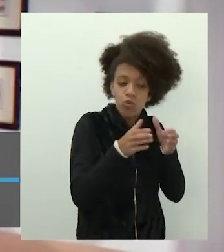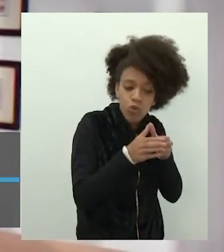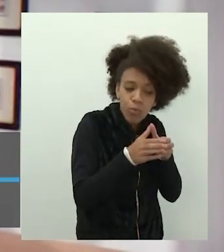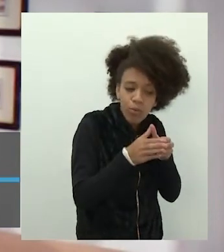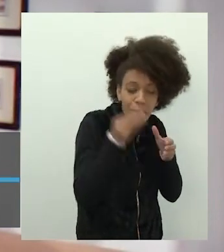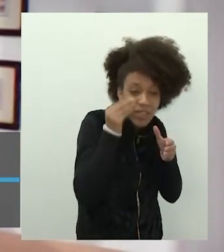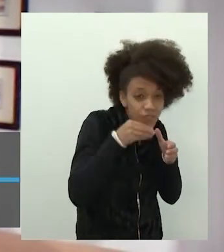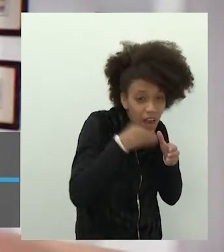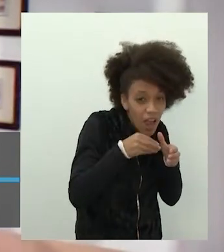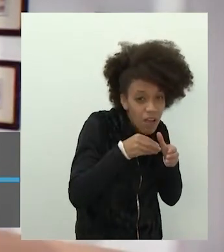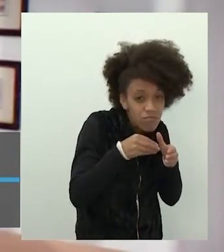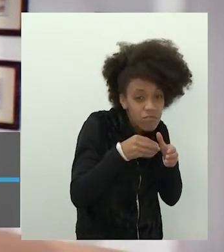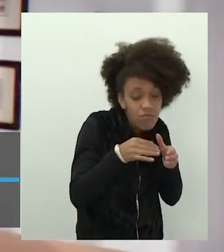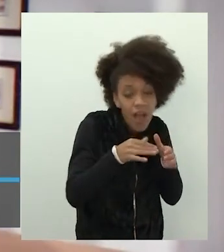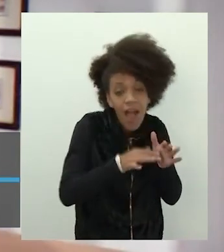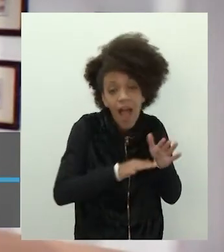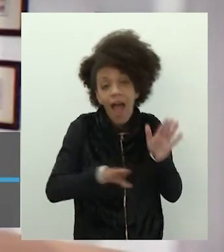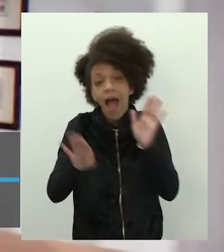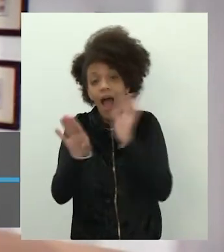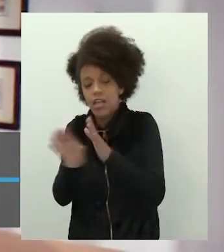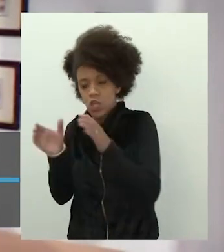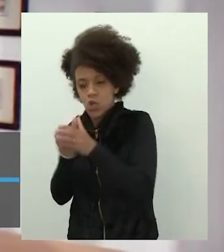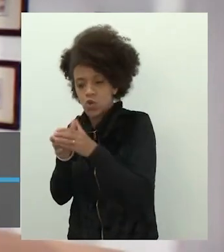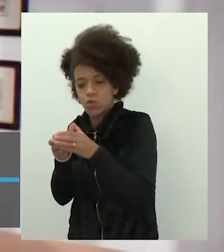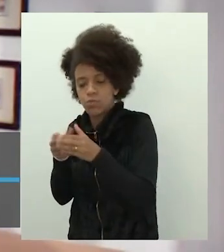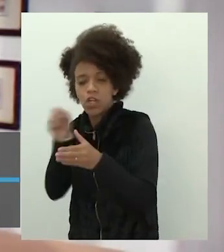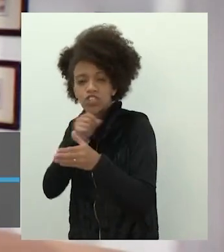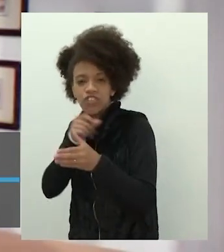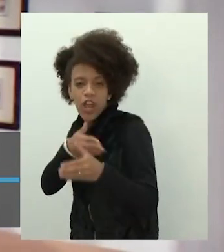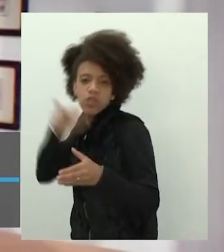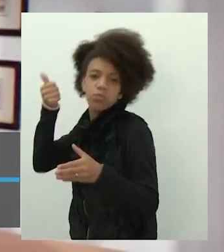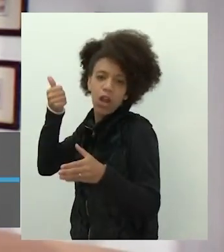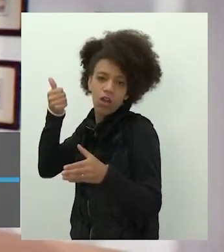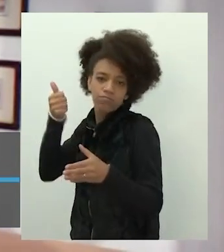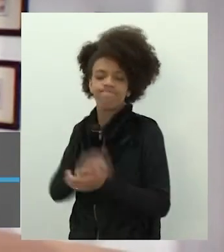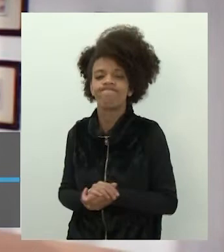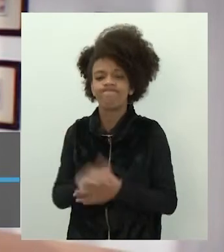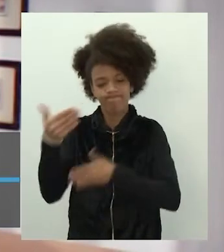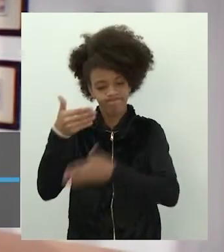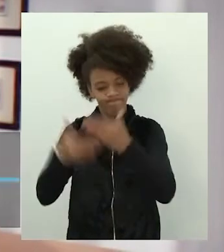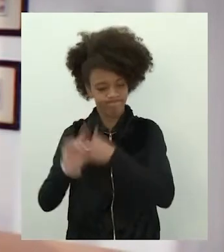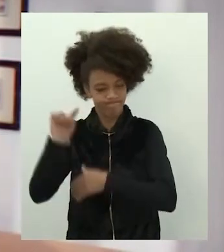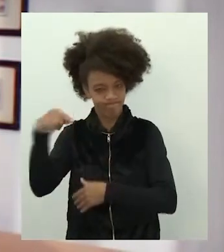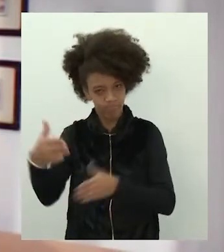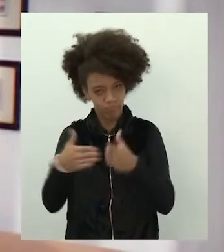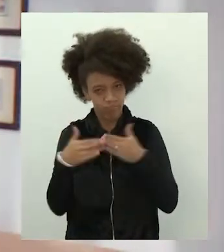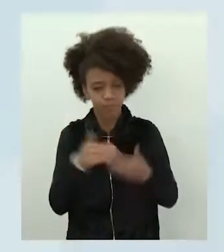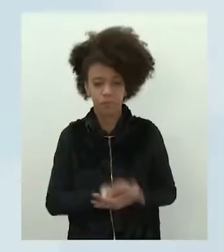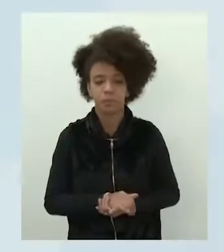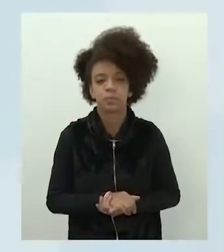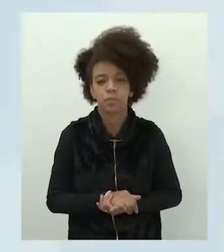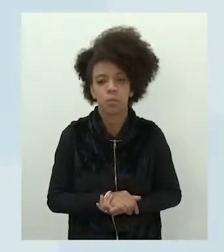frágil até aquele que envelheceu melhor. O próximo, por favor.